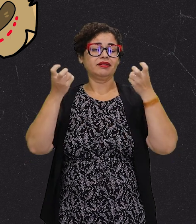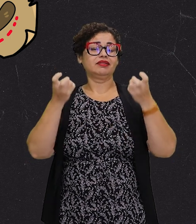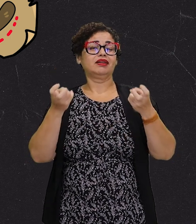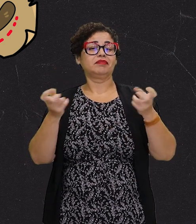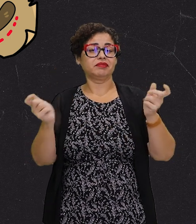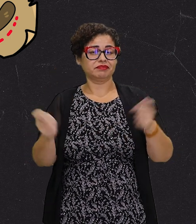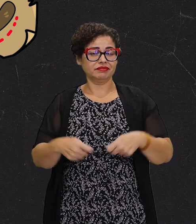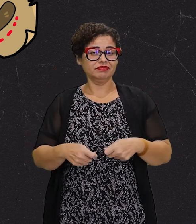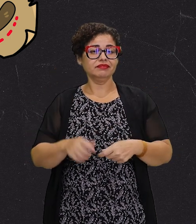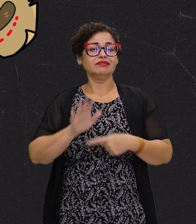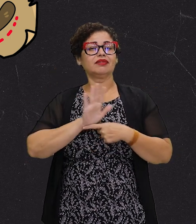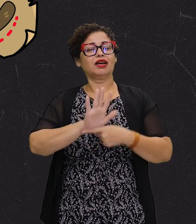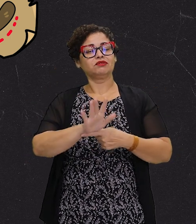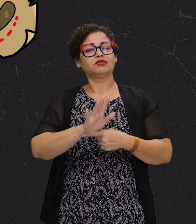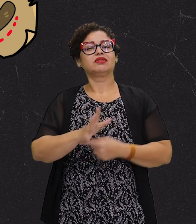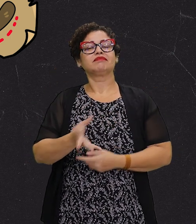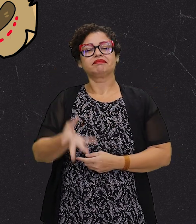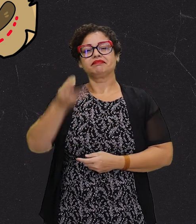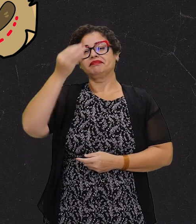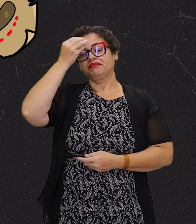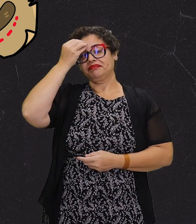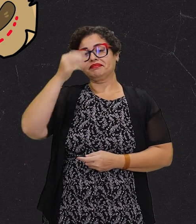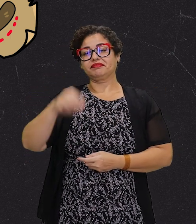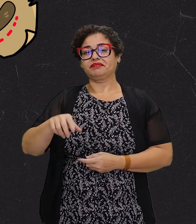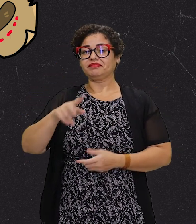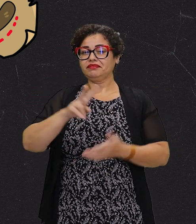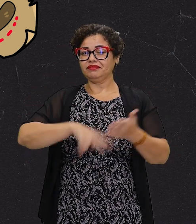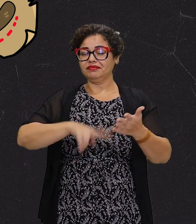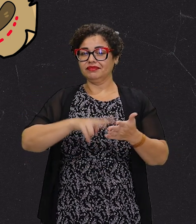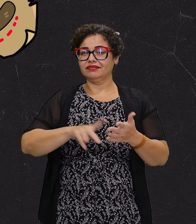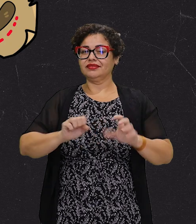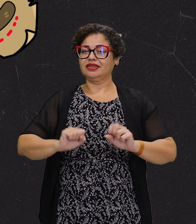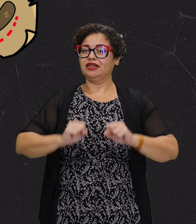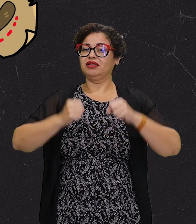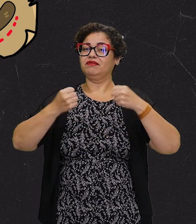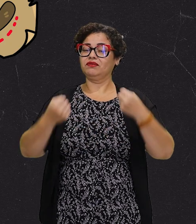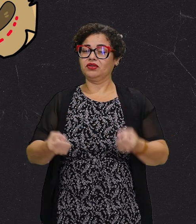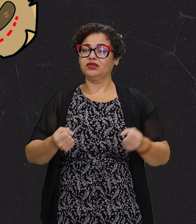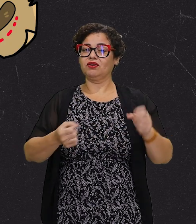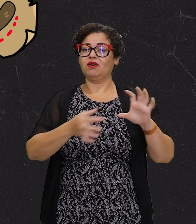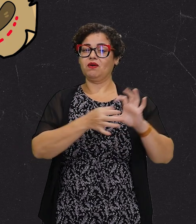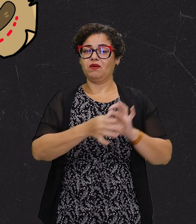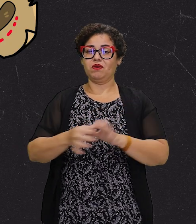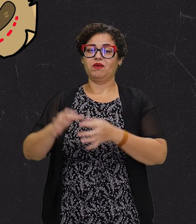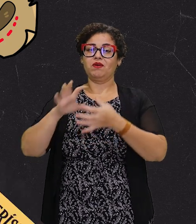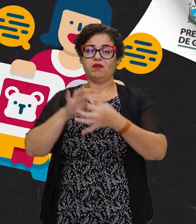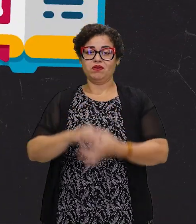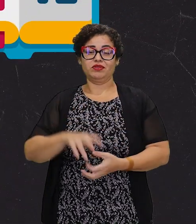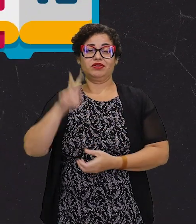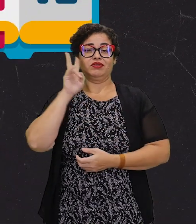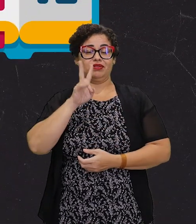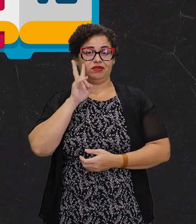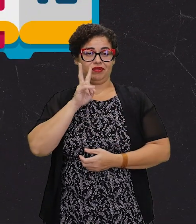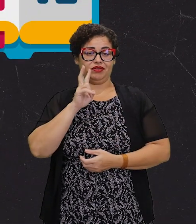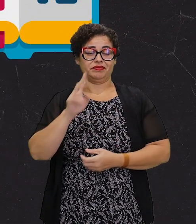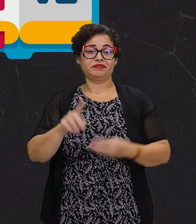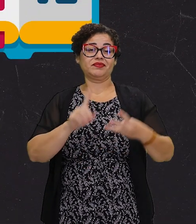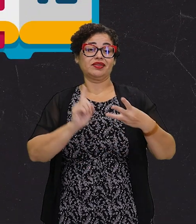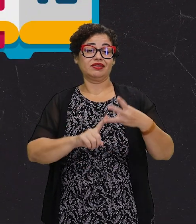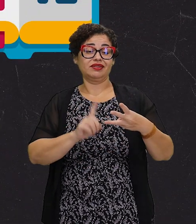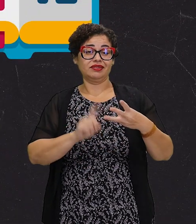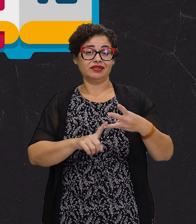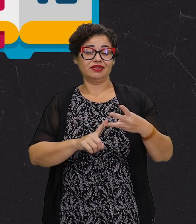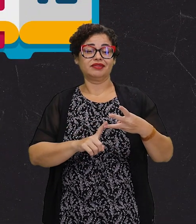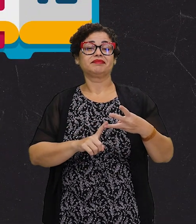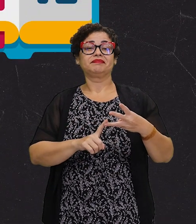definidos, ajudando a situar o leitor e a reforçar a coesão da história. Terceira,